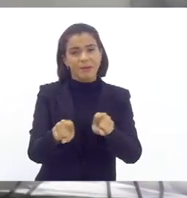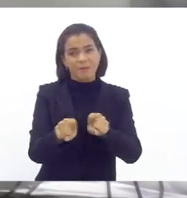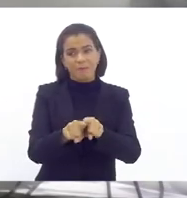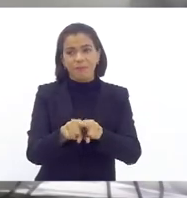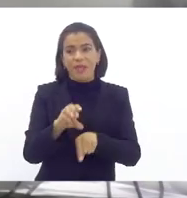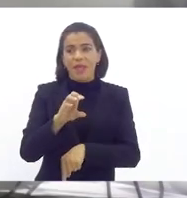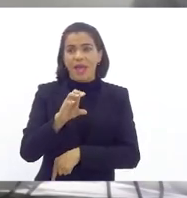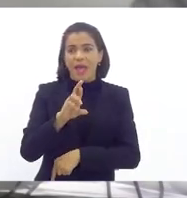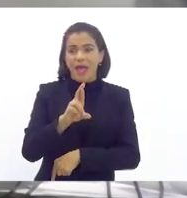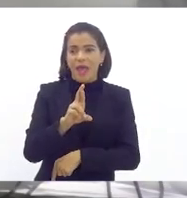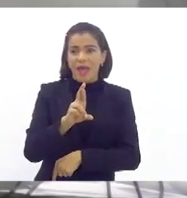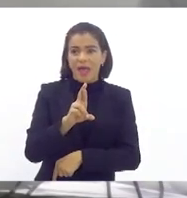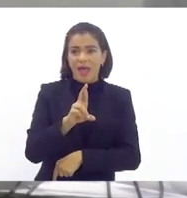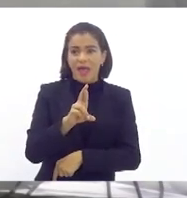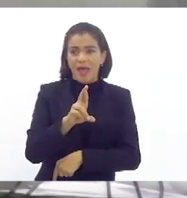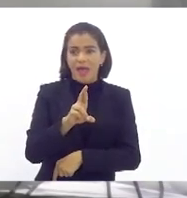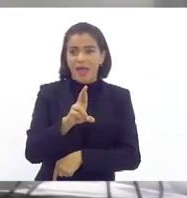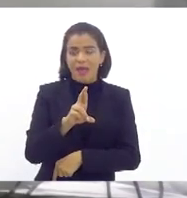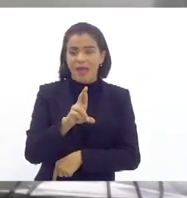coordenadora idealizadora.